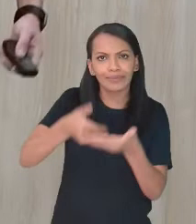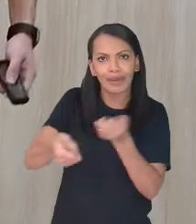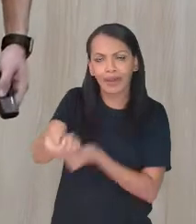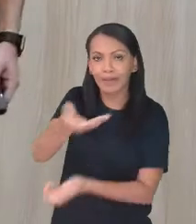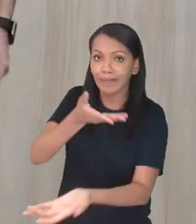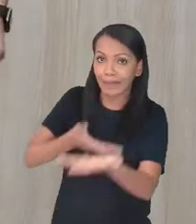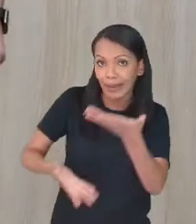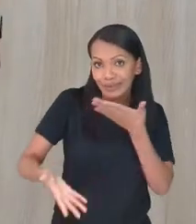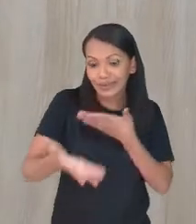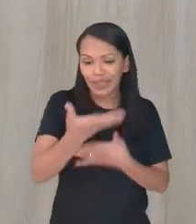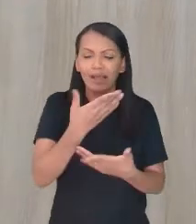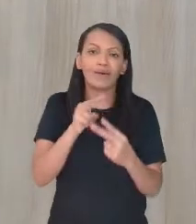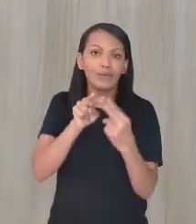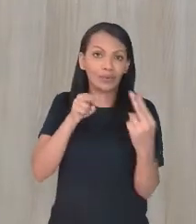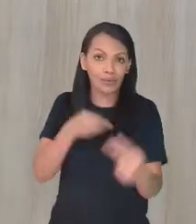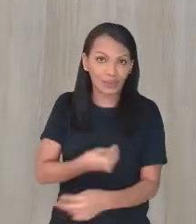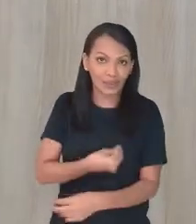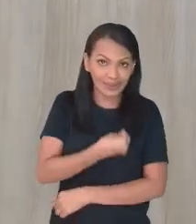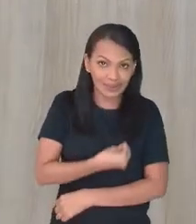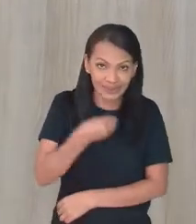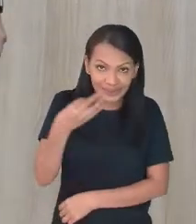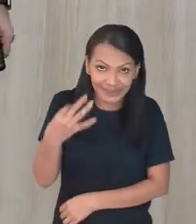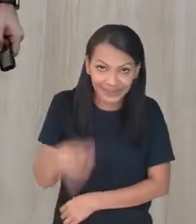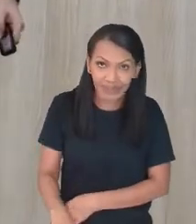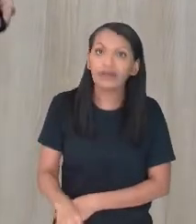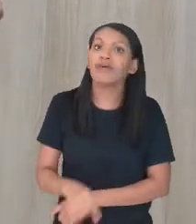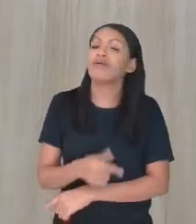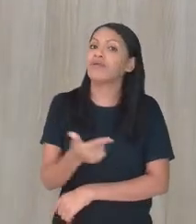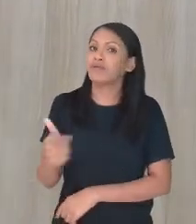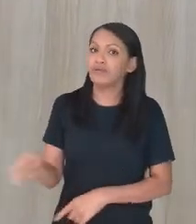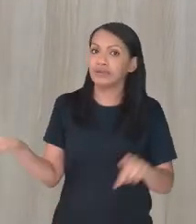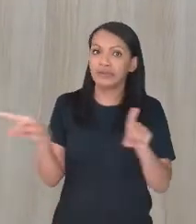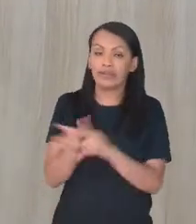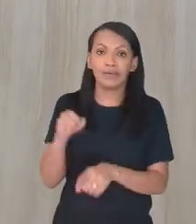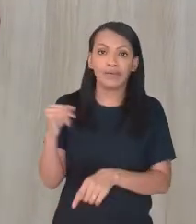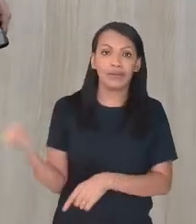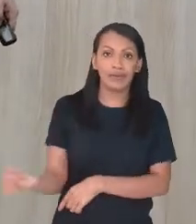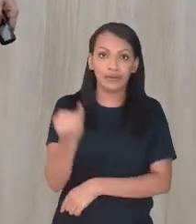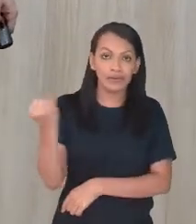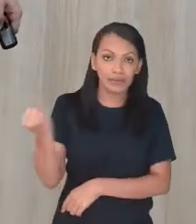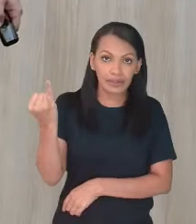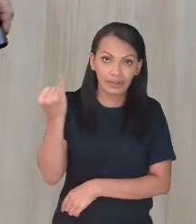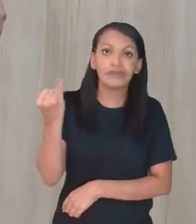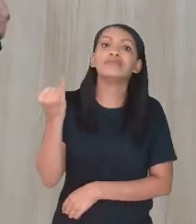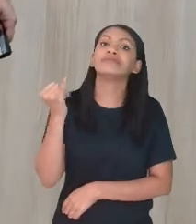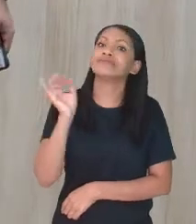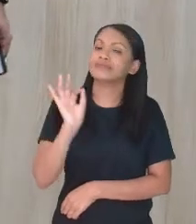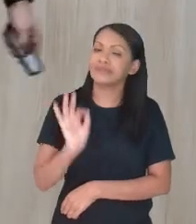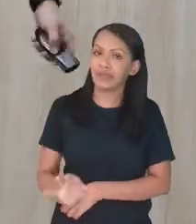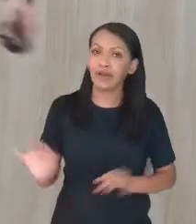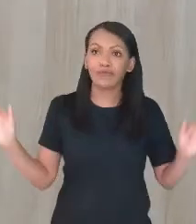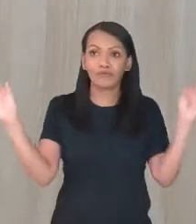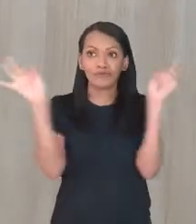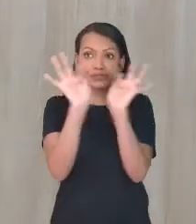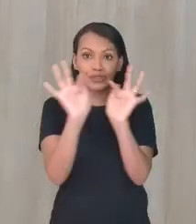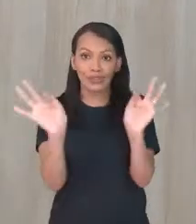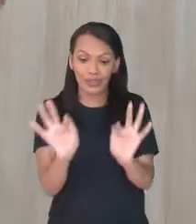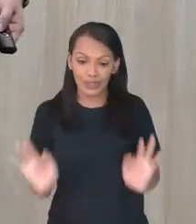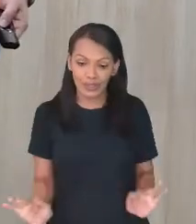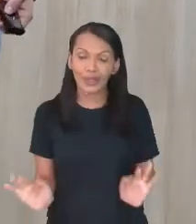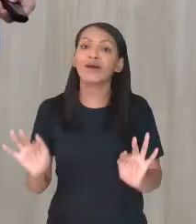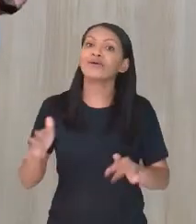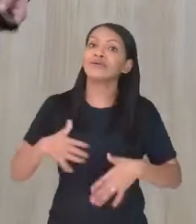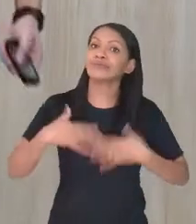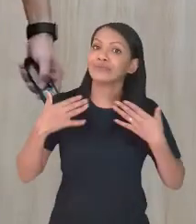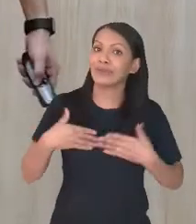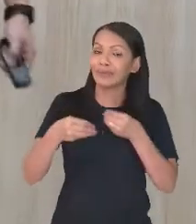com a gente aqui ao vivo, tá bom? Outro recado bastante importante, certo? E claro, a gente fica feliz aí, bastante feliz